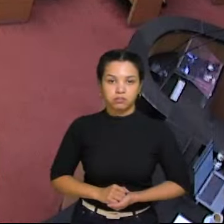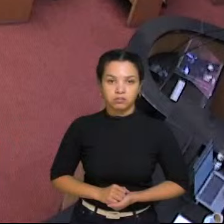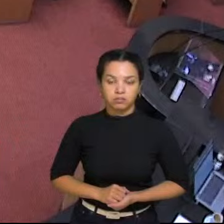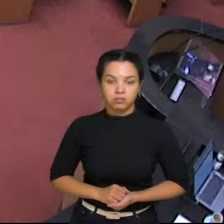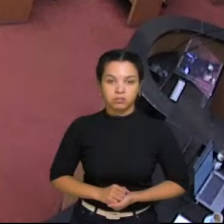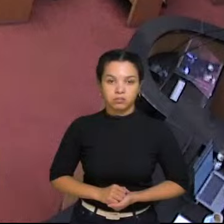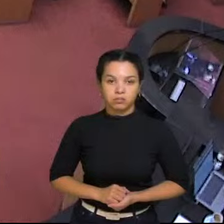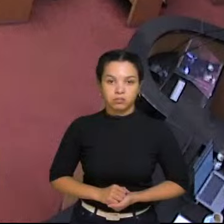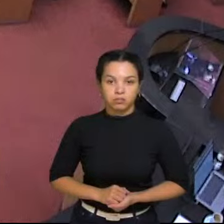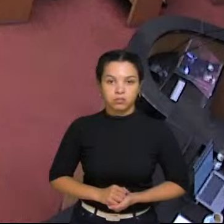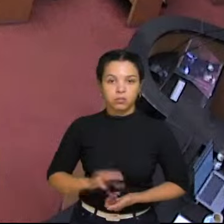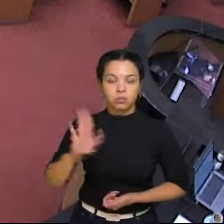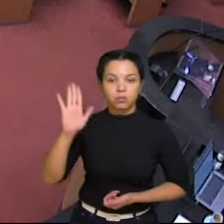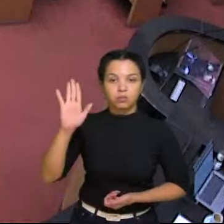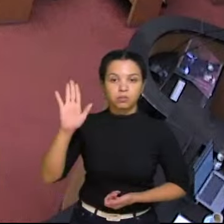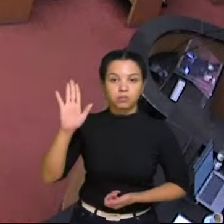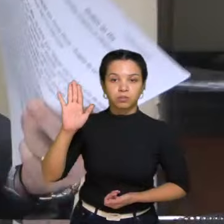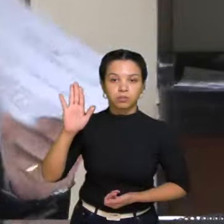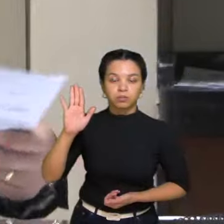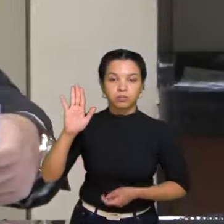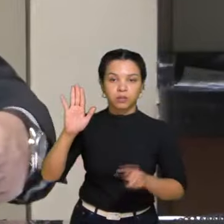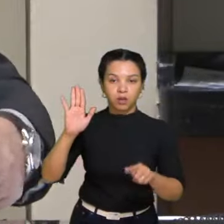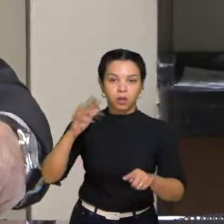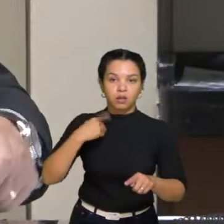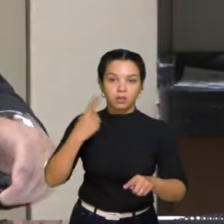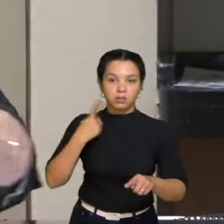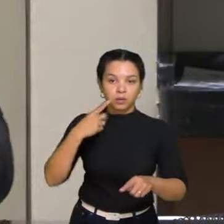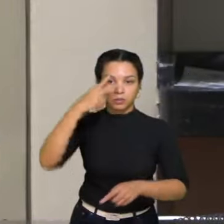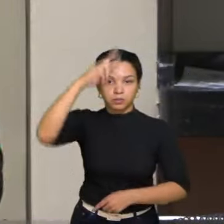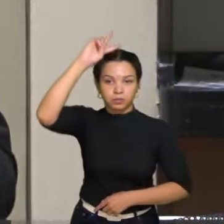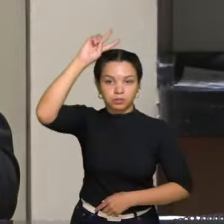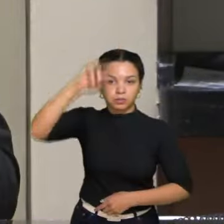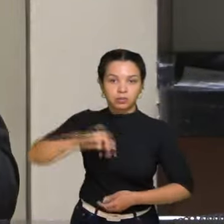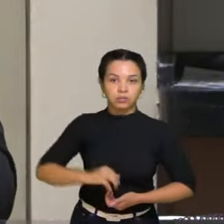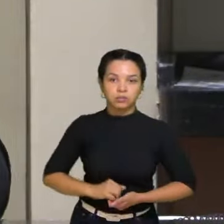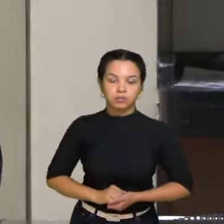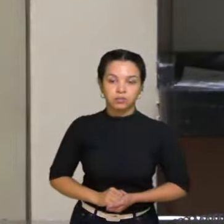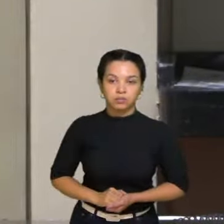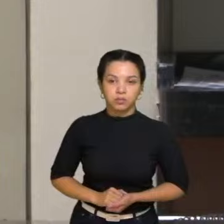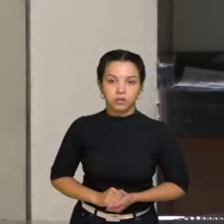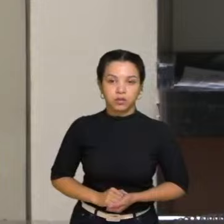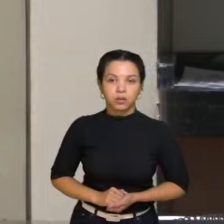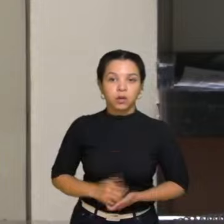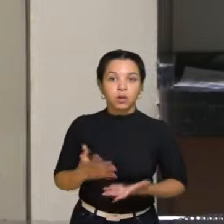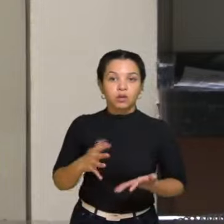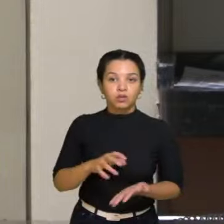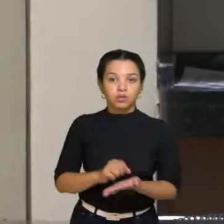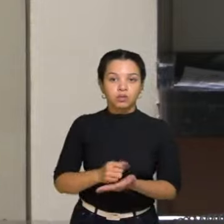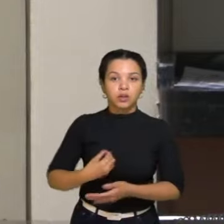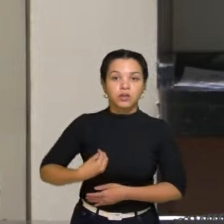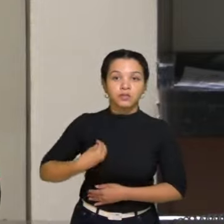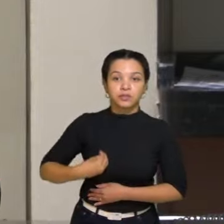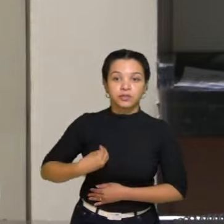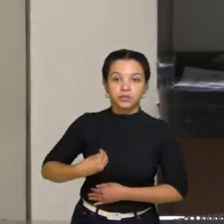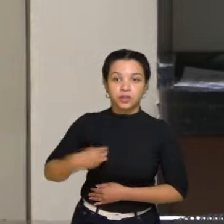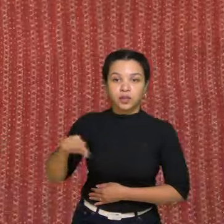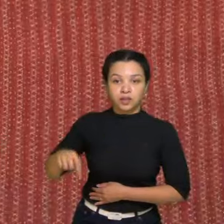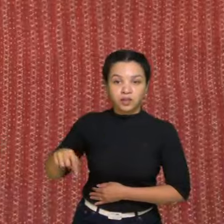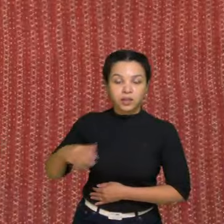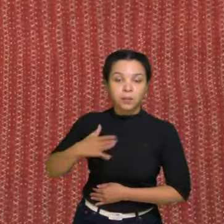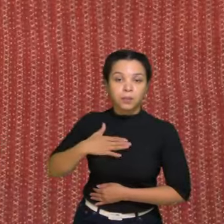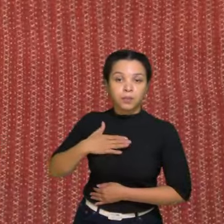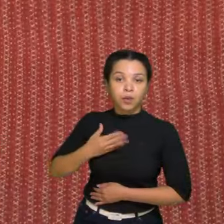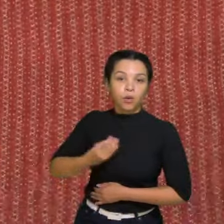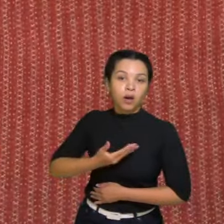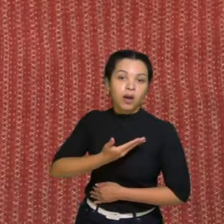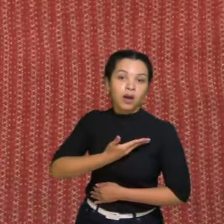Pela ordem, senhor presidente. Pela ordem, deputado Dr. Vicente Caro Preso. Queria registrar a presença do meu amigo